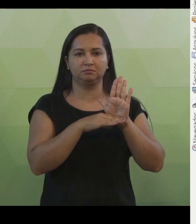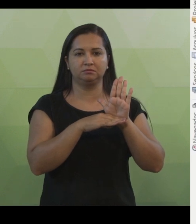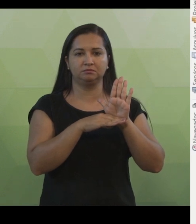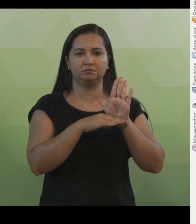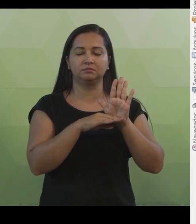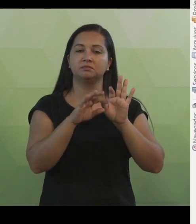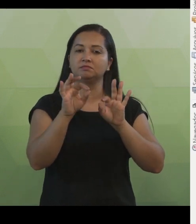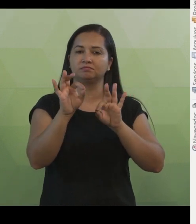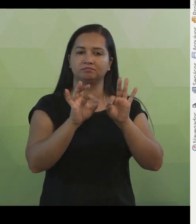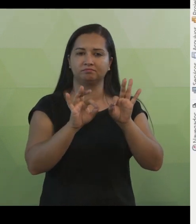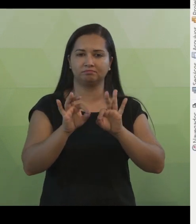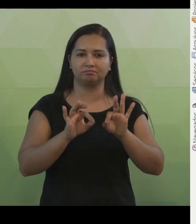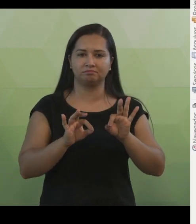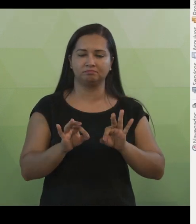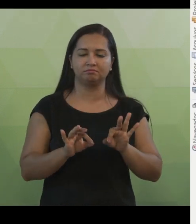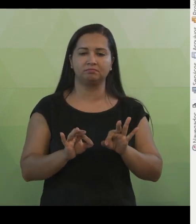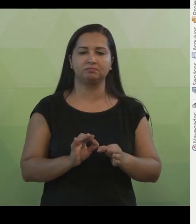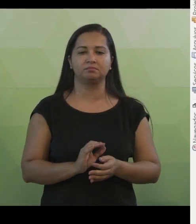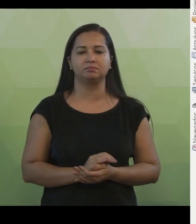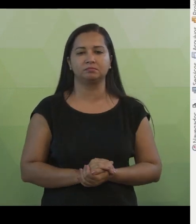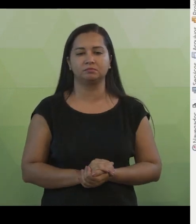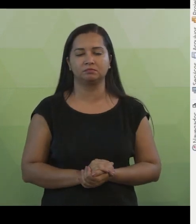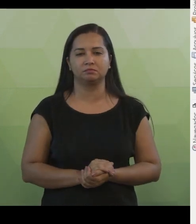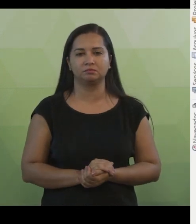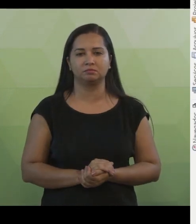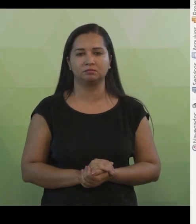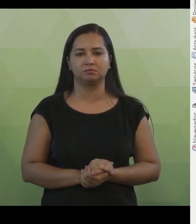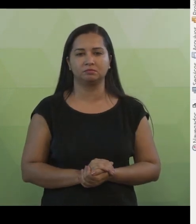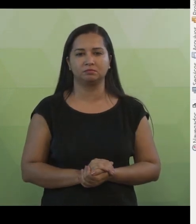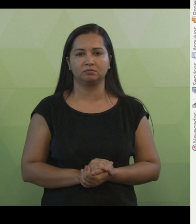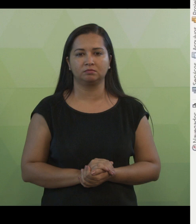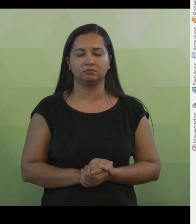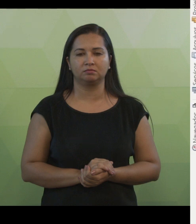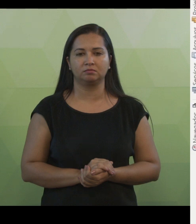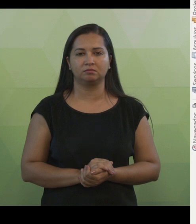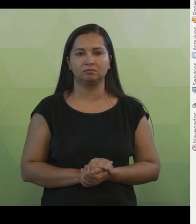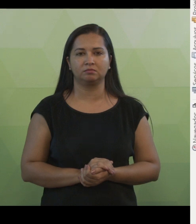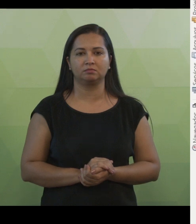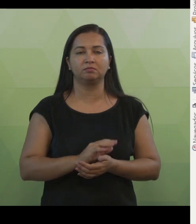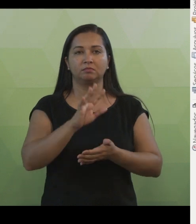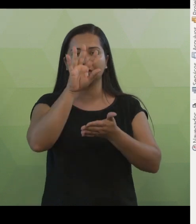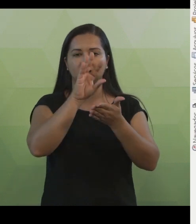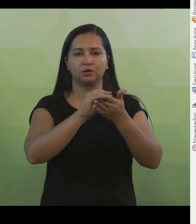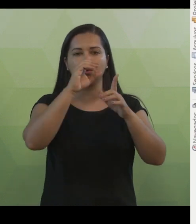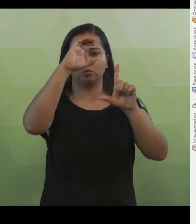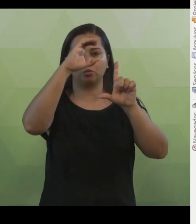tabuada. Então eu vou pegar aqui de novo, eu vou zerar o meu auxiliar.